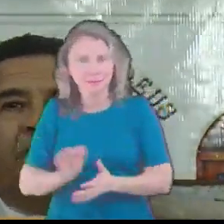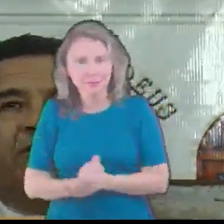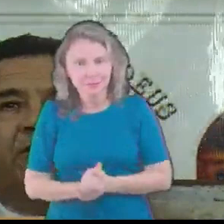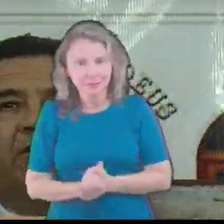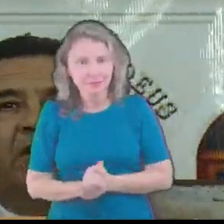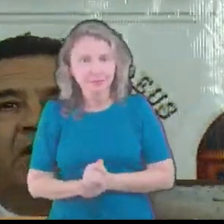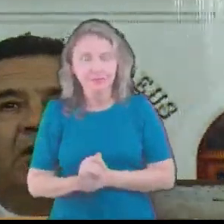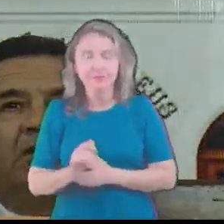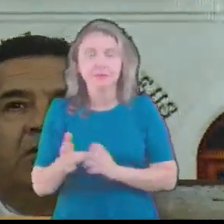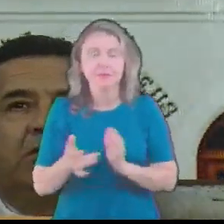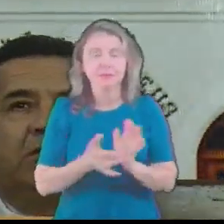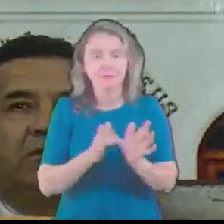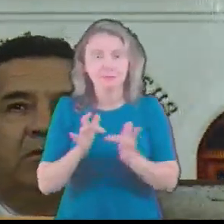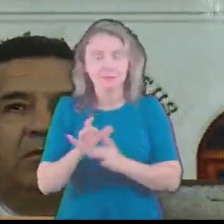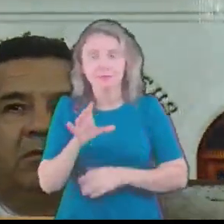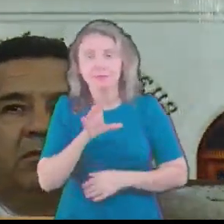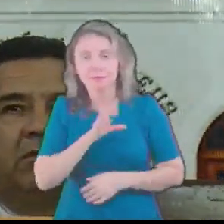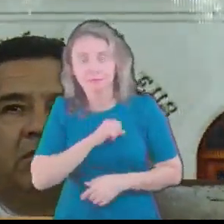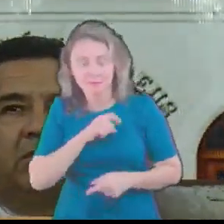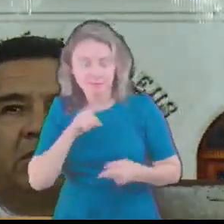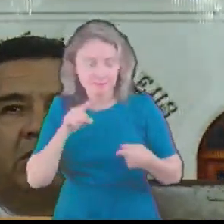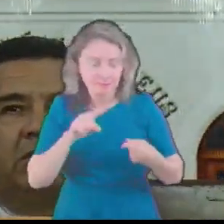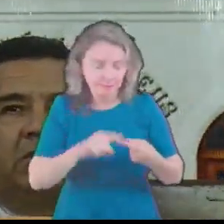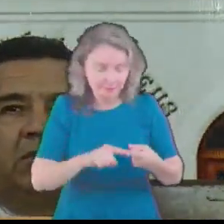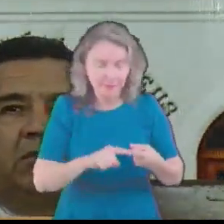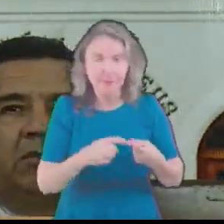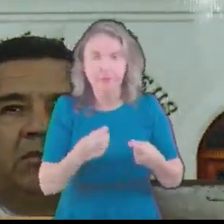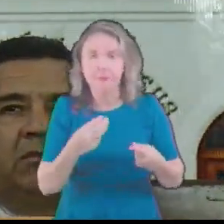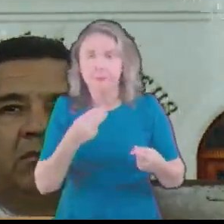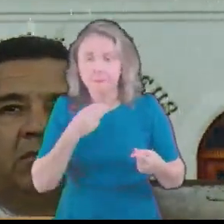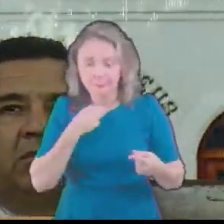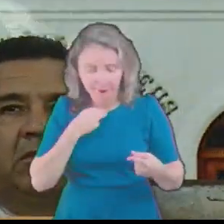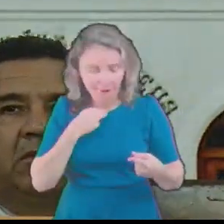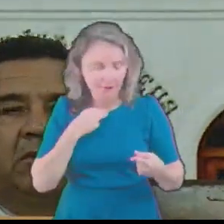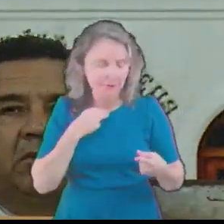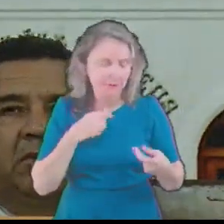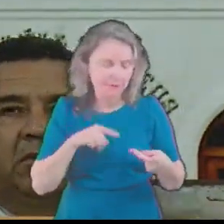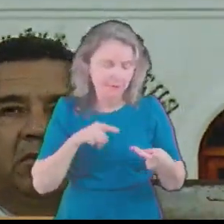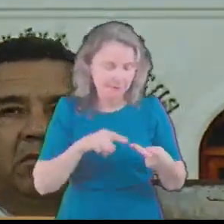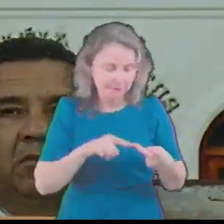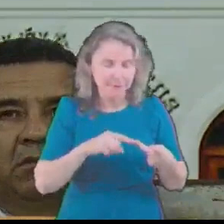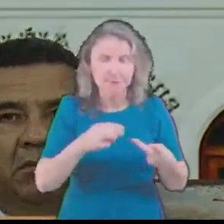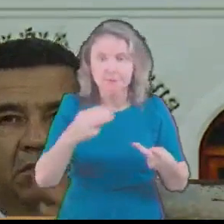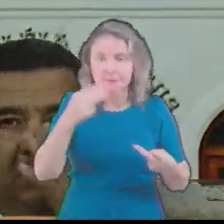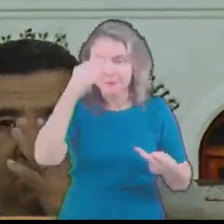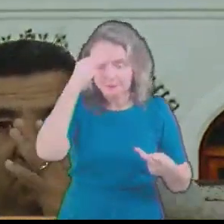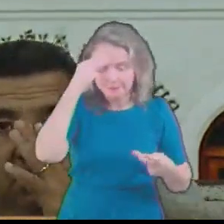a Marta, a sua irmã, e amava Lázaro.